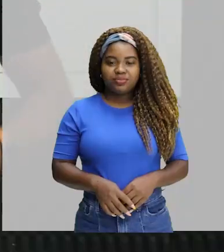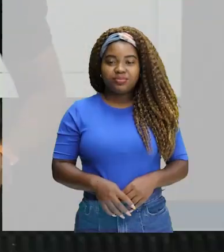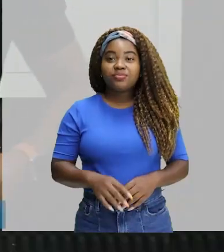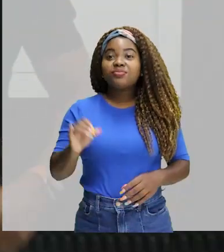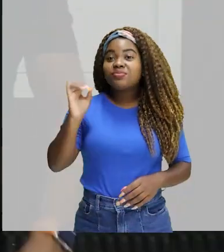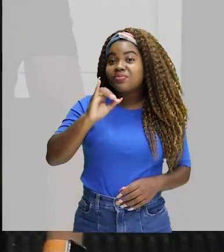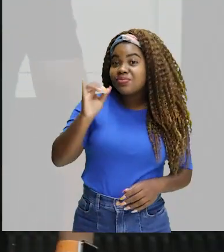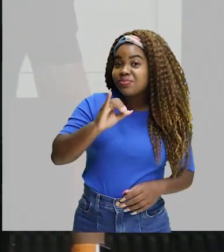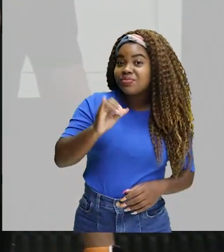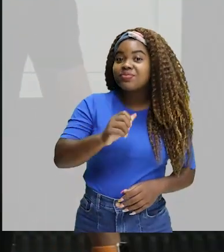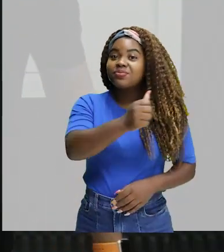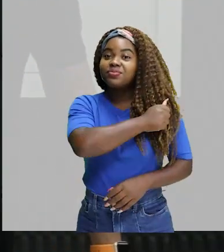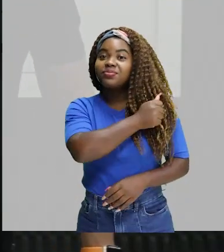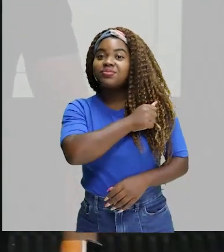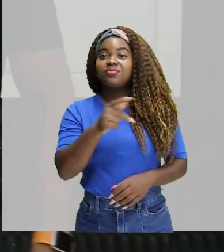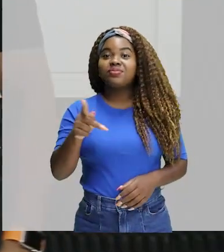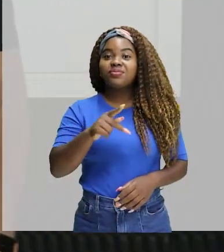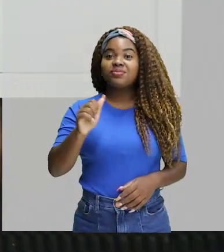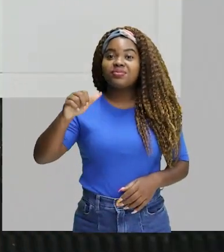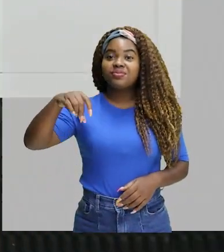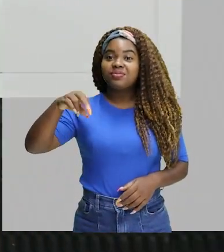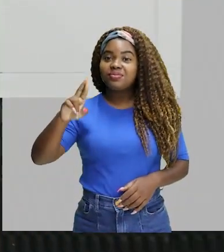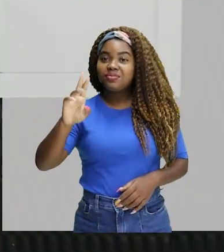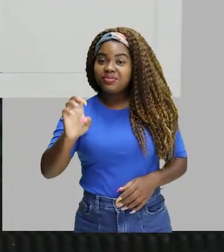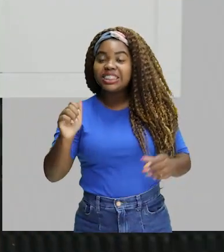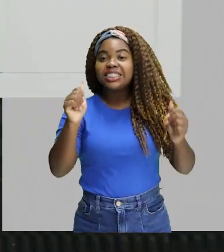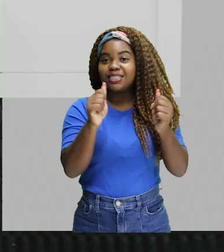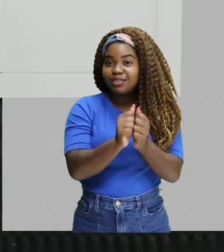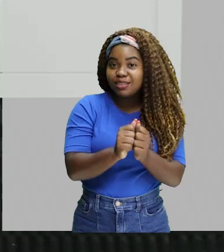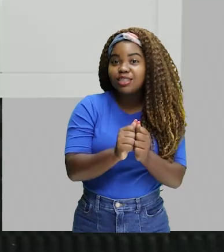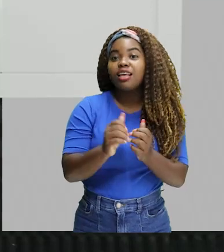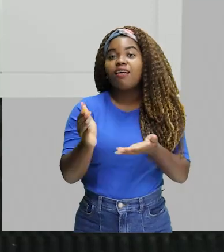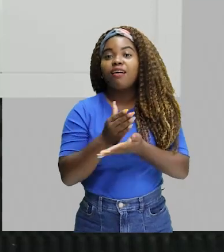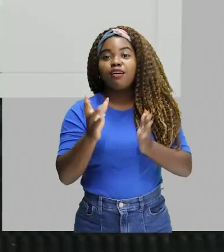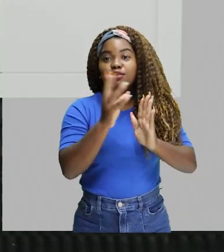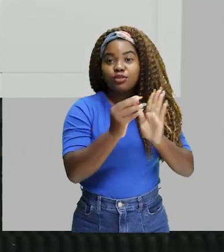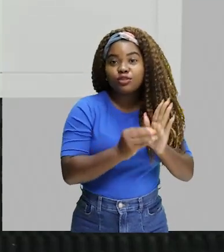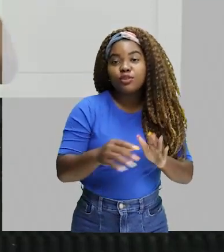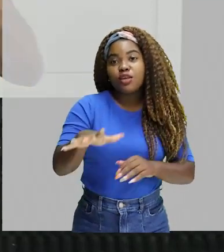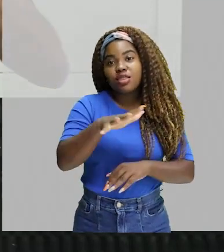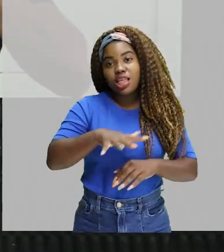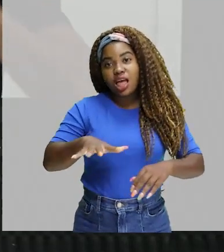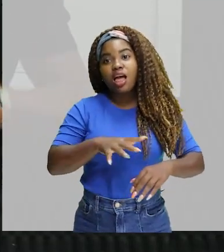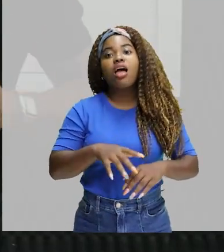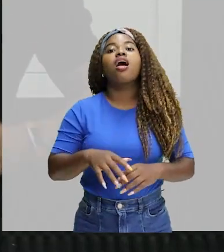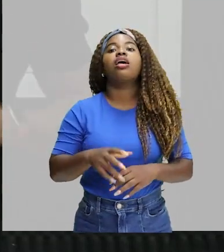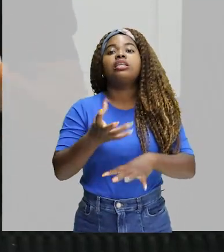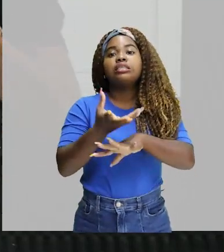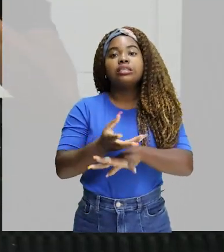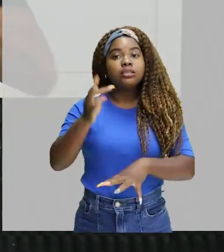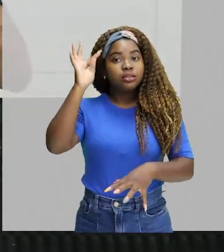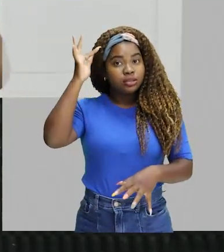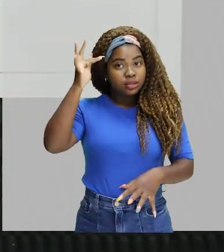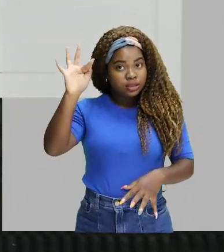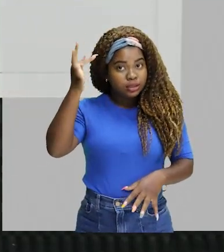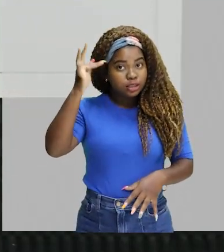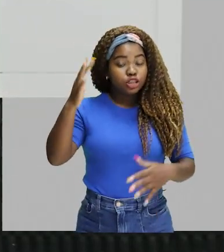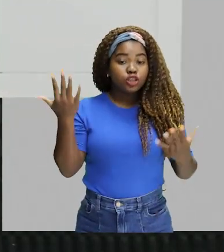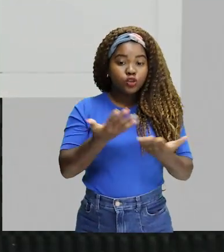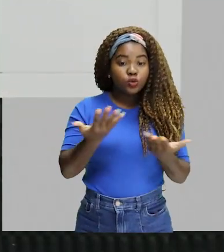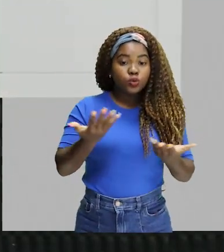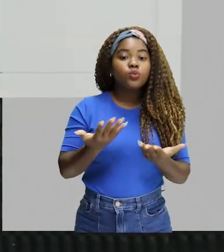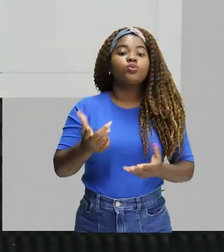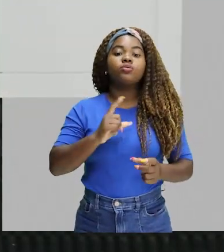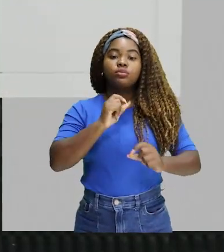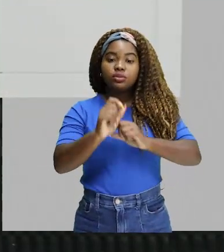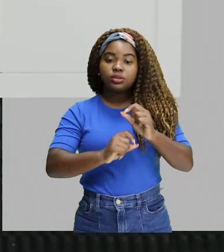Fala, meus queridos alunos, mais uma vez aqui, professor André Luiz com vocês, trazendo alguns conteúdos na área de filosofia. E hoje nós vamos abordar, vocês já estão vendo que nós estamos